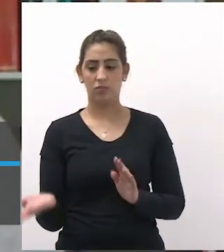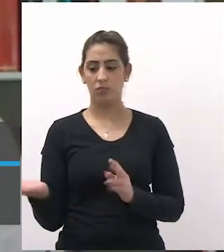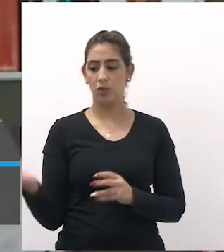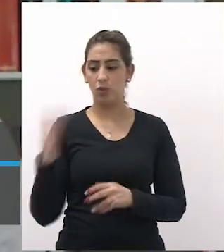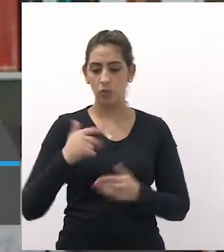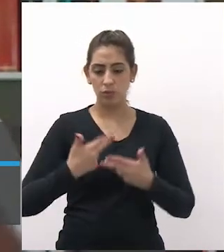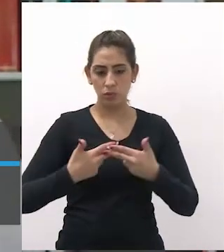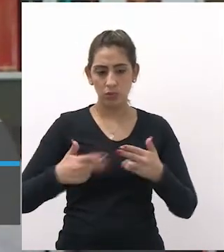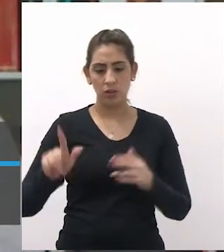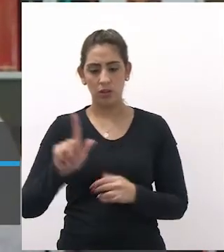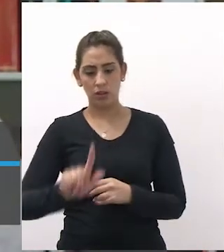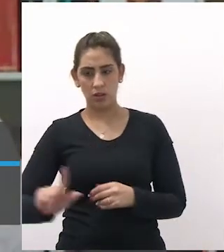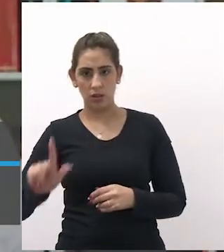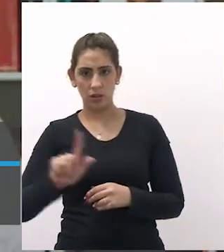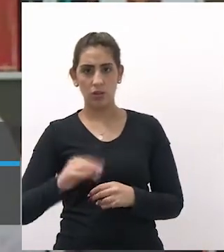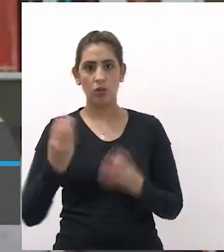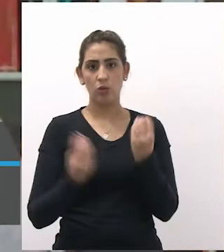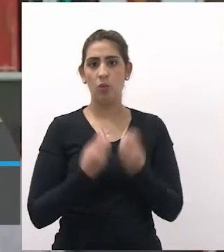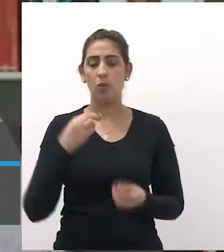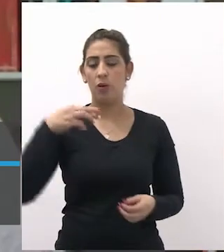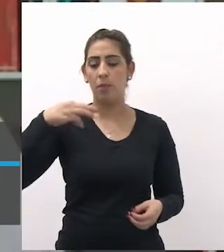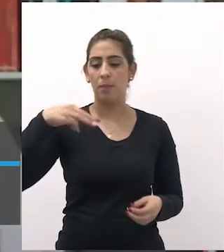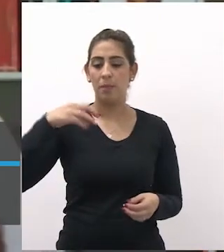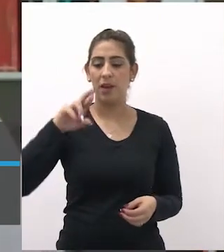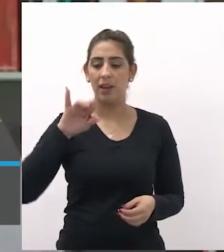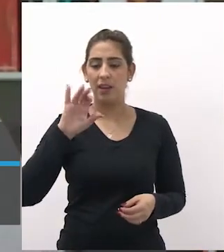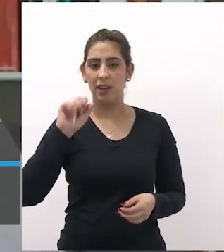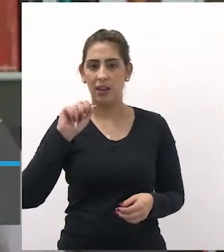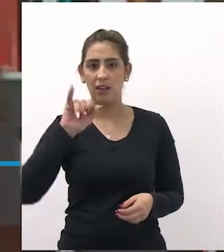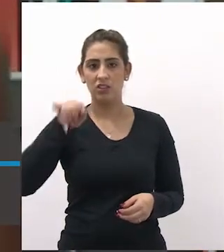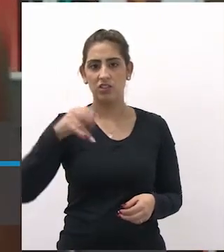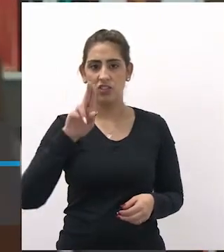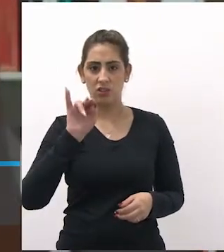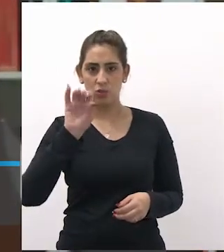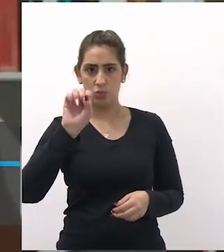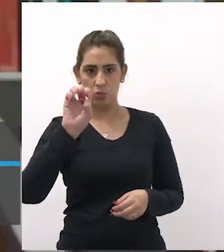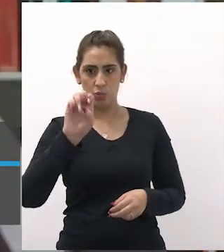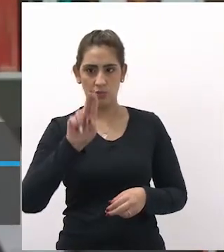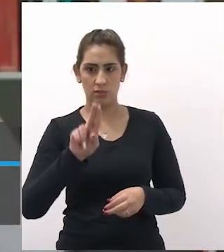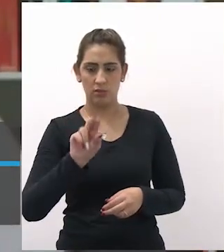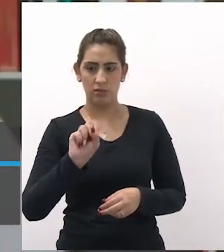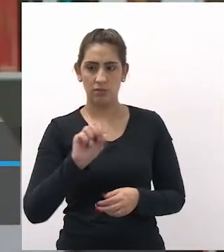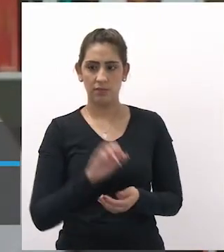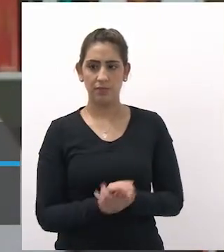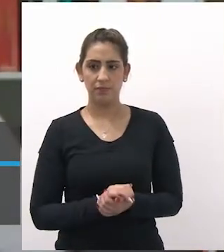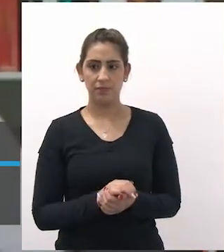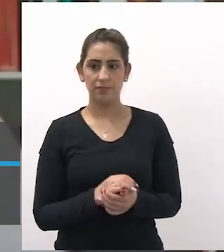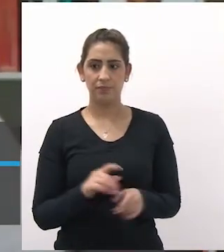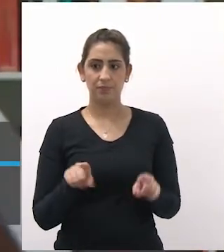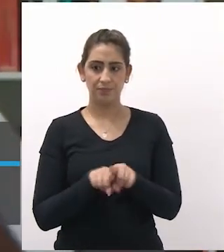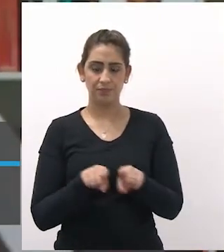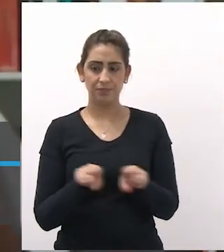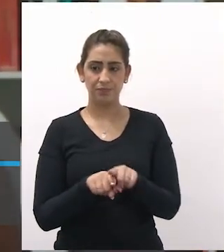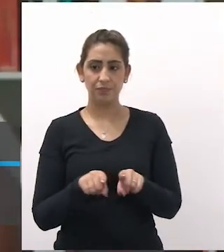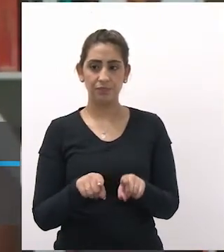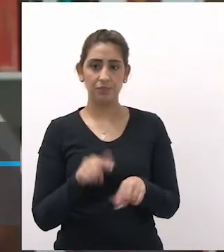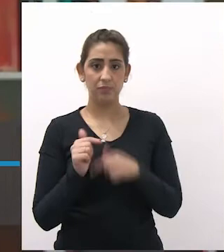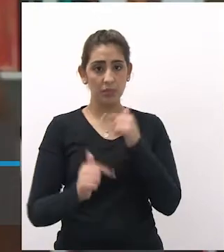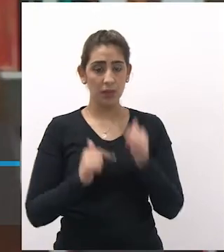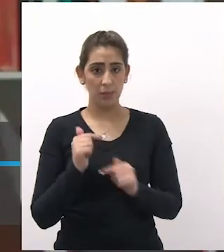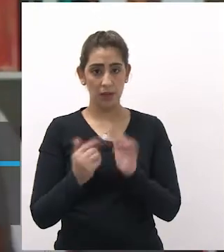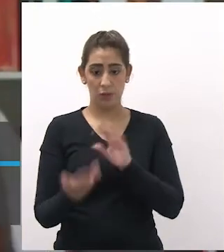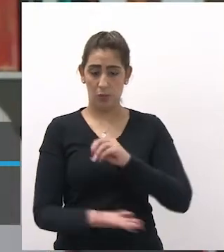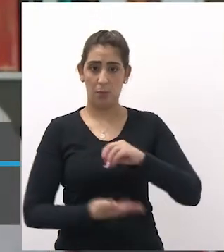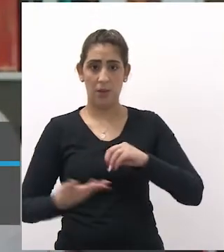uma literatura como a de Carolina Maria de Jesus, tão necessária, tão gente, tão, como diz Conceição Evaristo, trabalhado com base